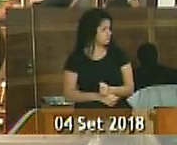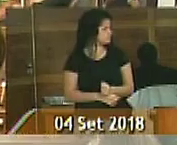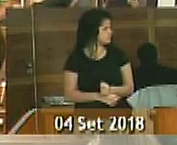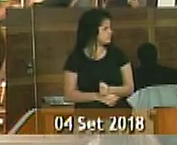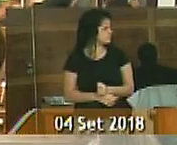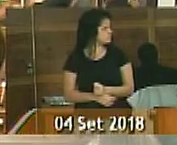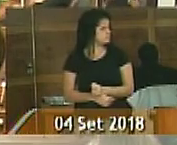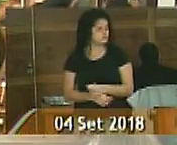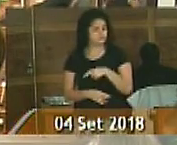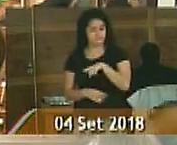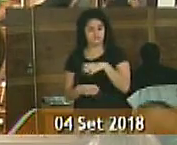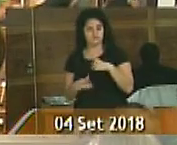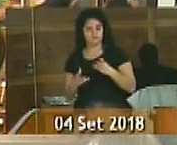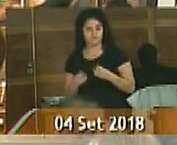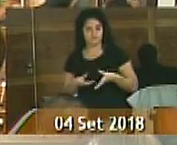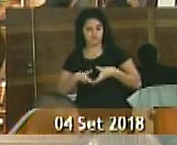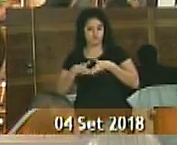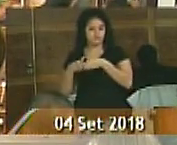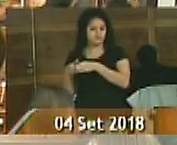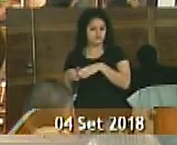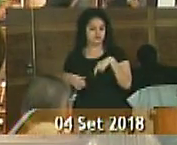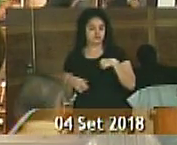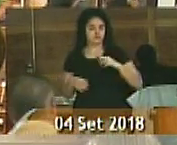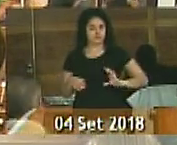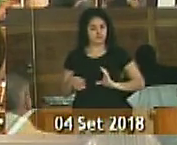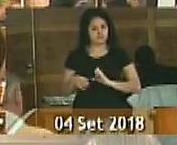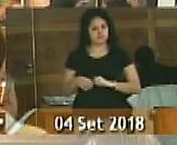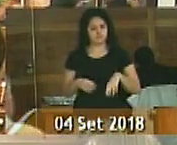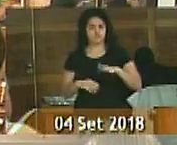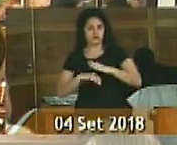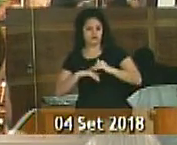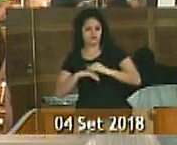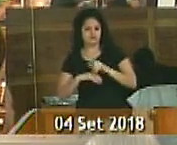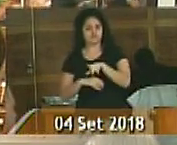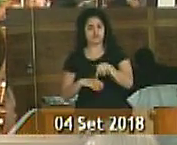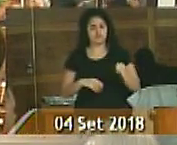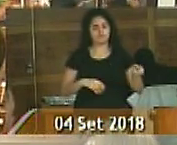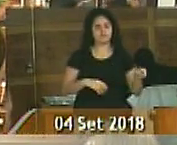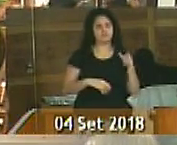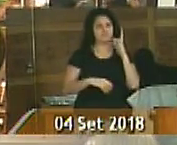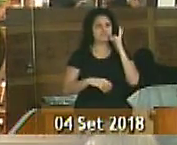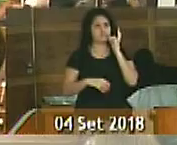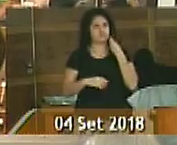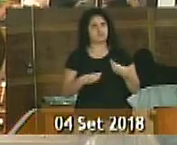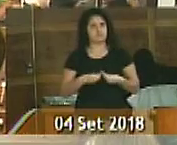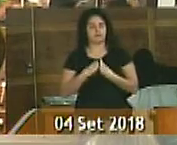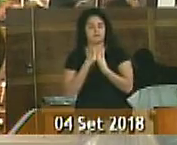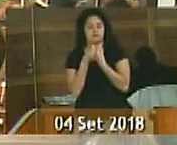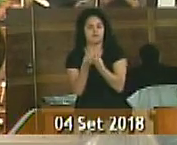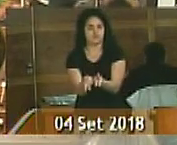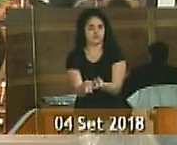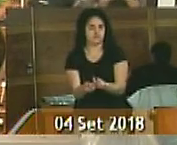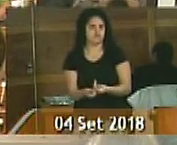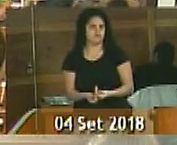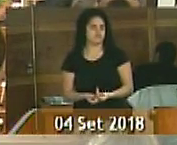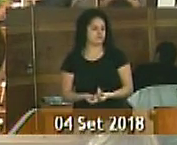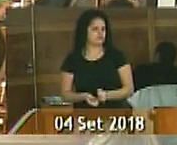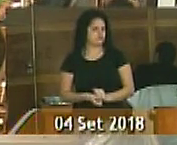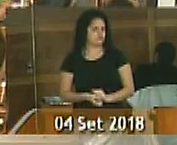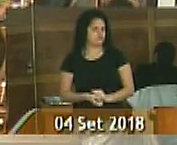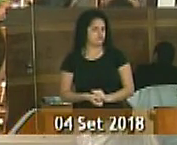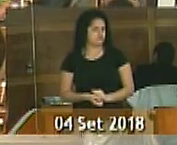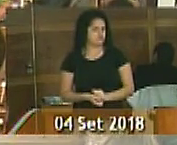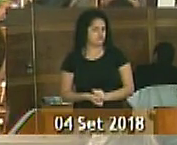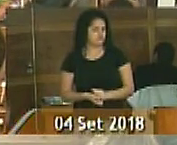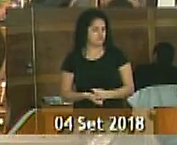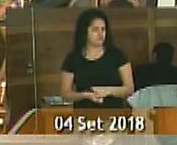é a nossa homenagem aqui, é o nosso coração, o nosso carinho de cada vereador para vocês. Então, aqui